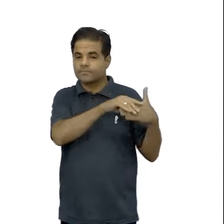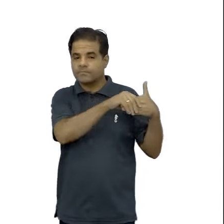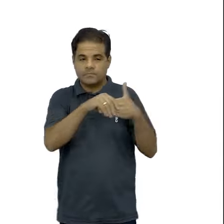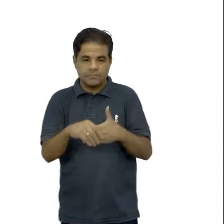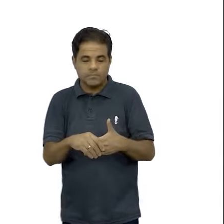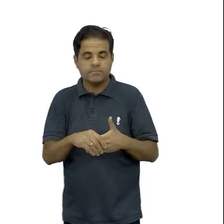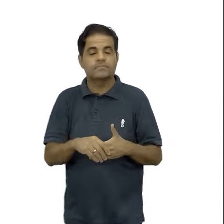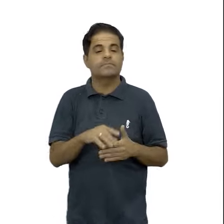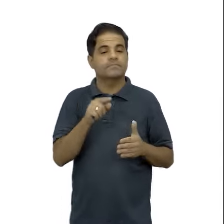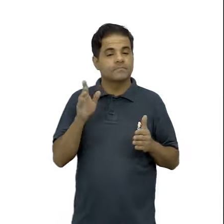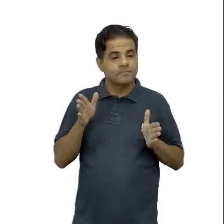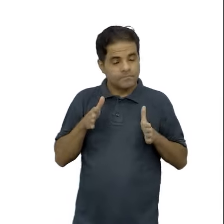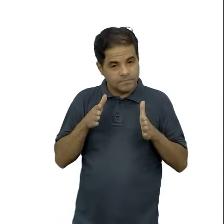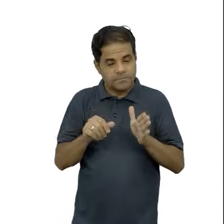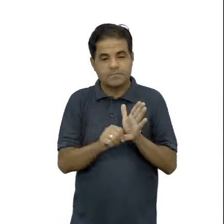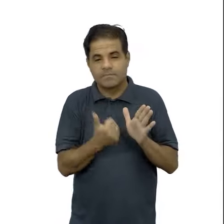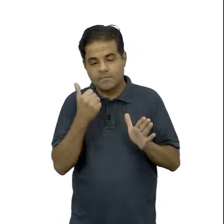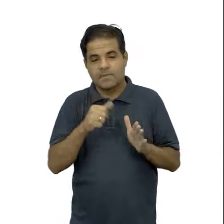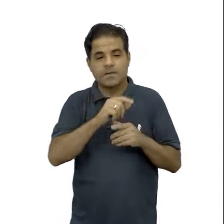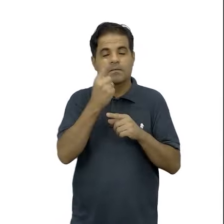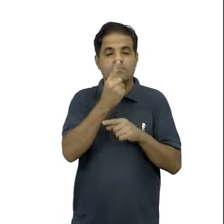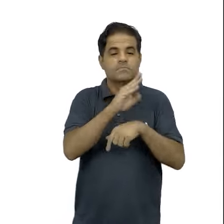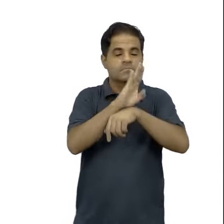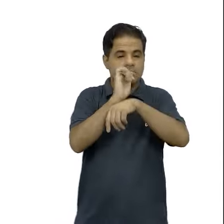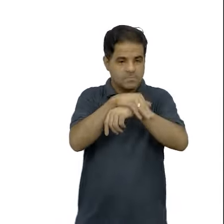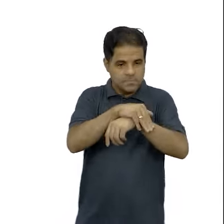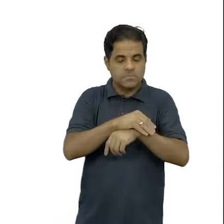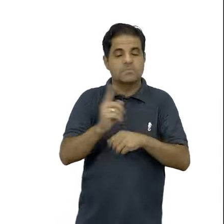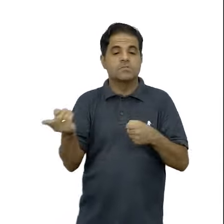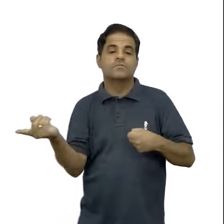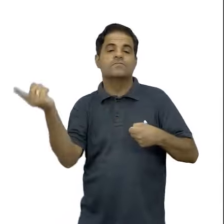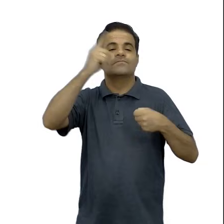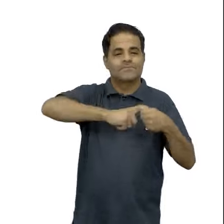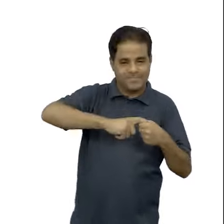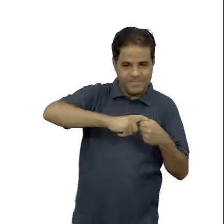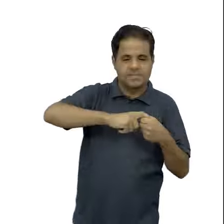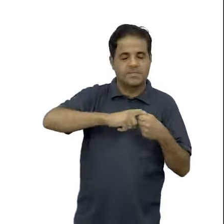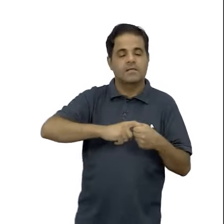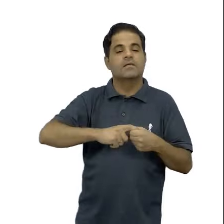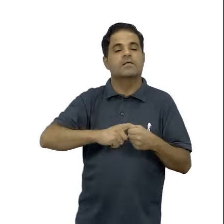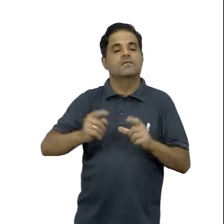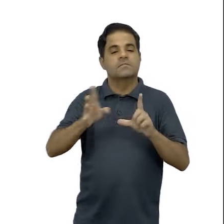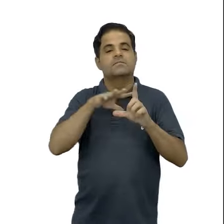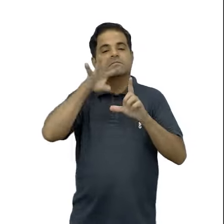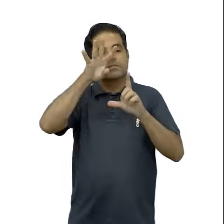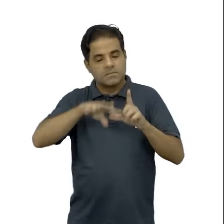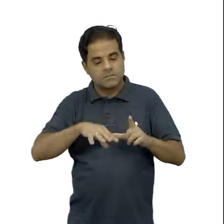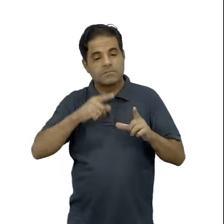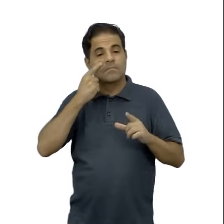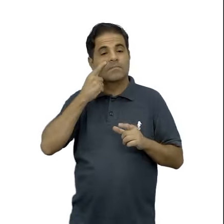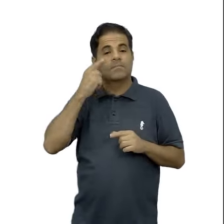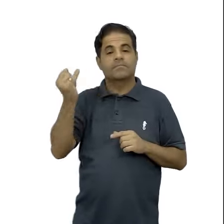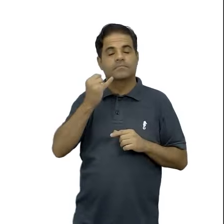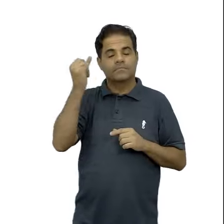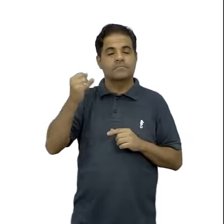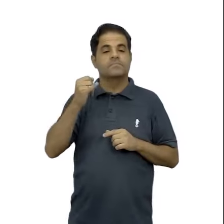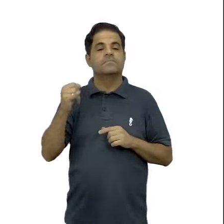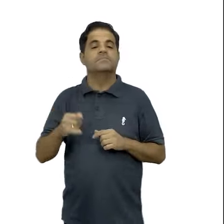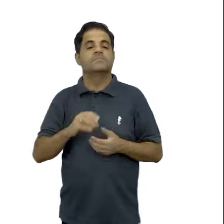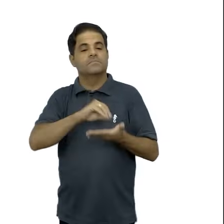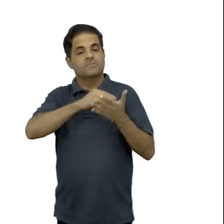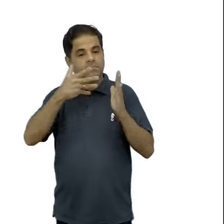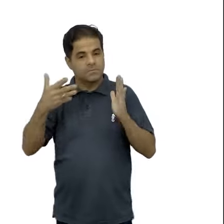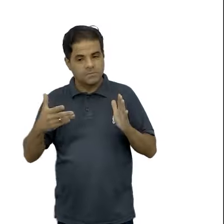guiará nesse primeiro bimestre. Depois, a retomada da matriz de habilidades essenciais e do